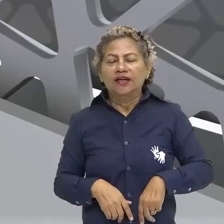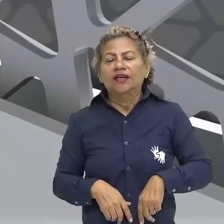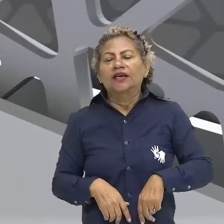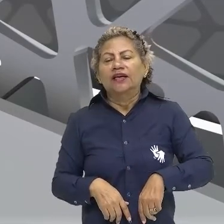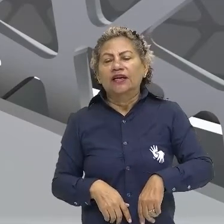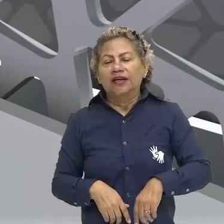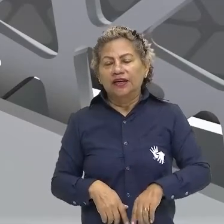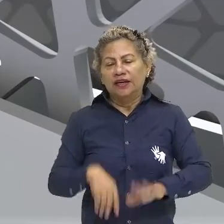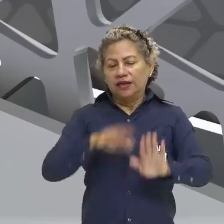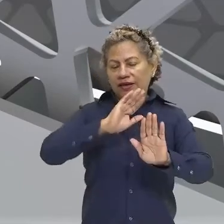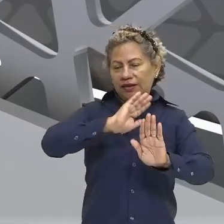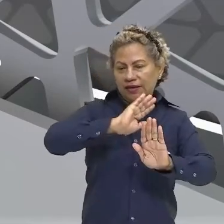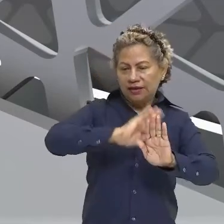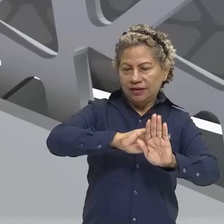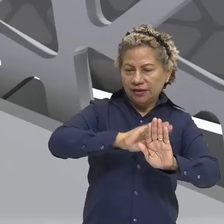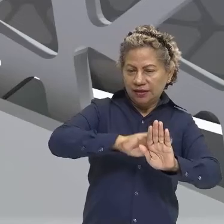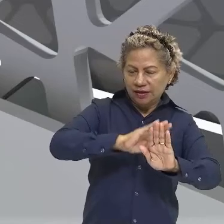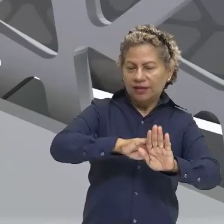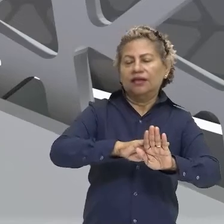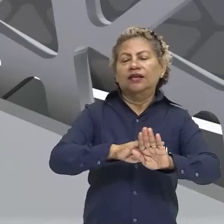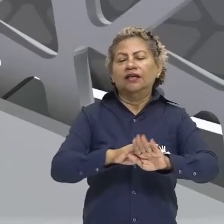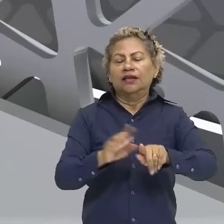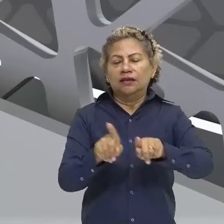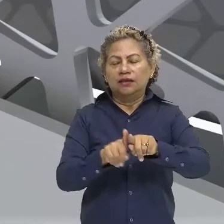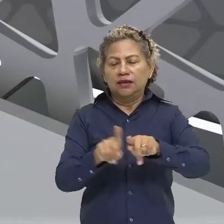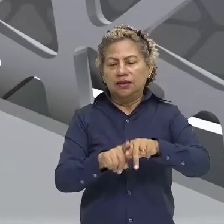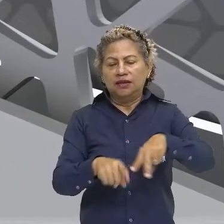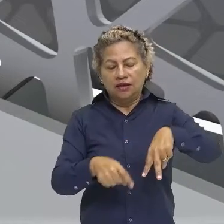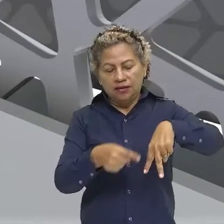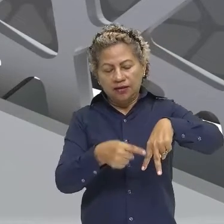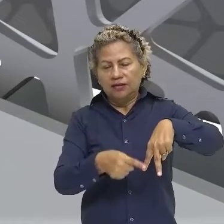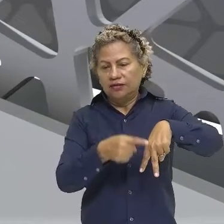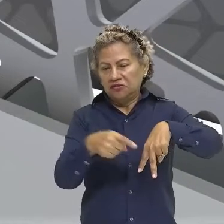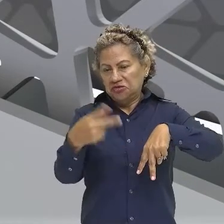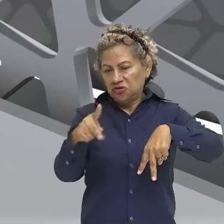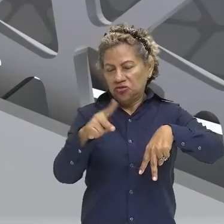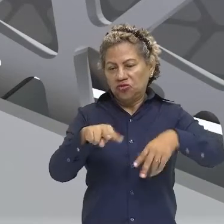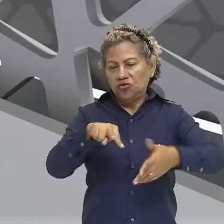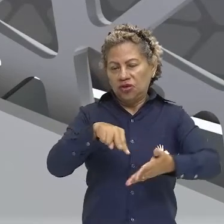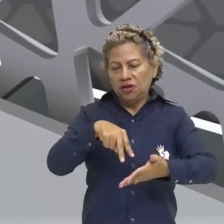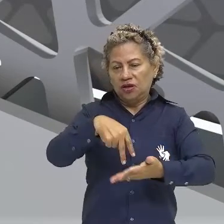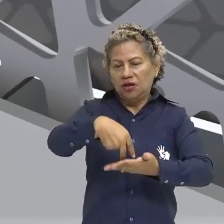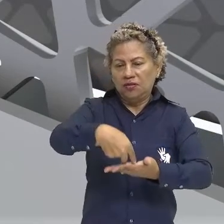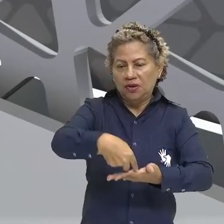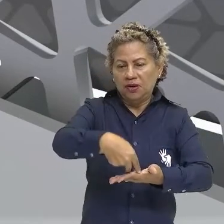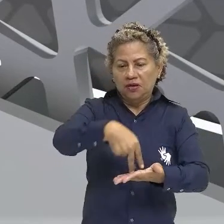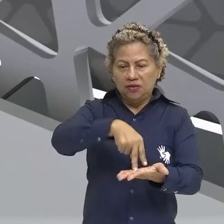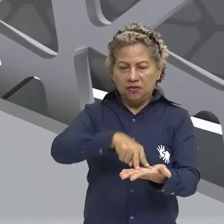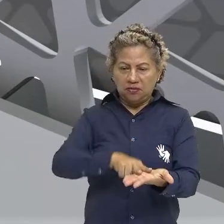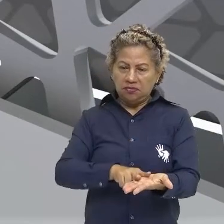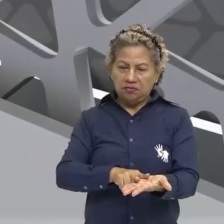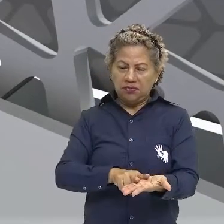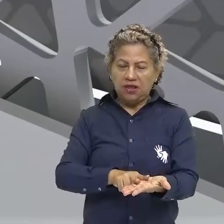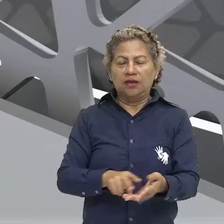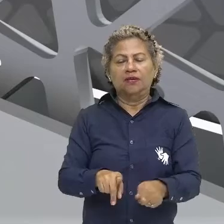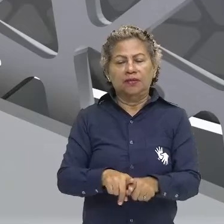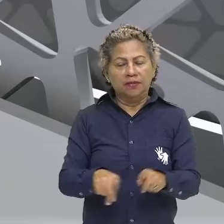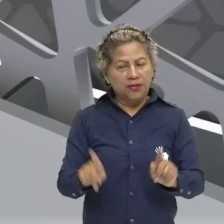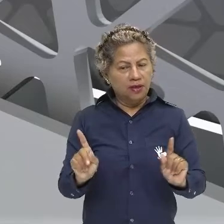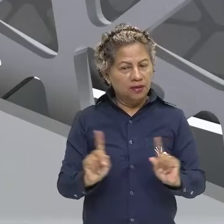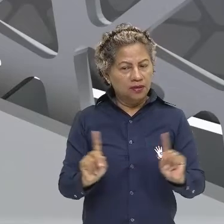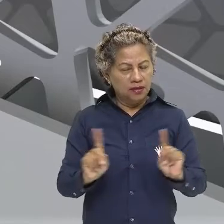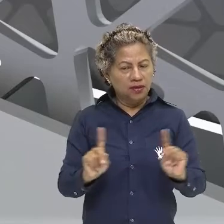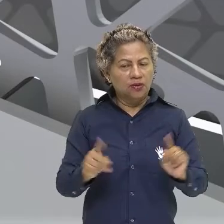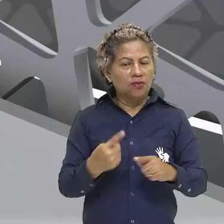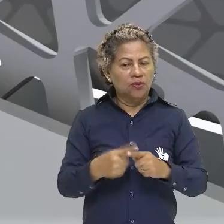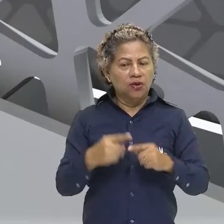do abdômen, das pernas, você simplesmente cairia para um lado, ou para frente ou para trás. Mas não, o nosso